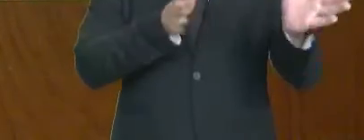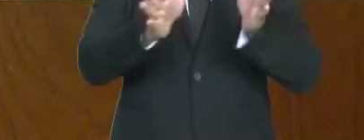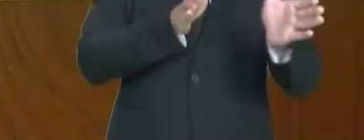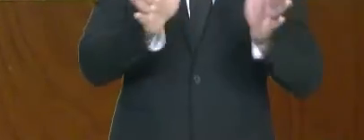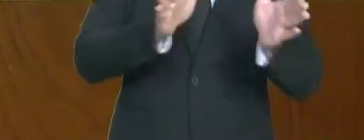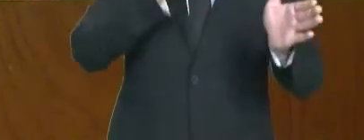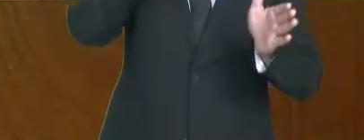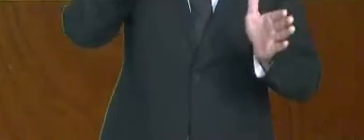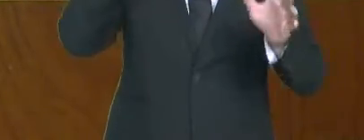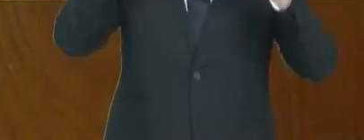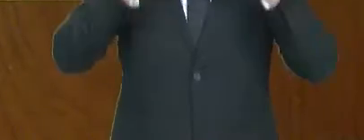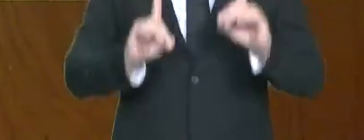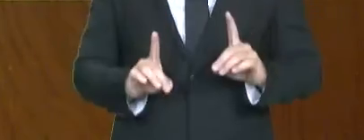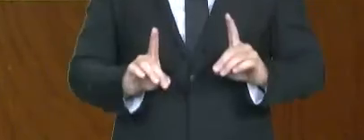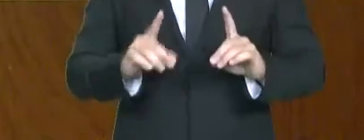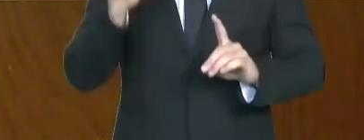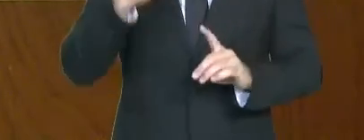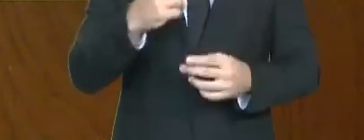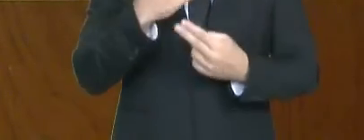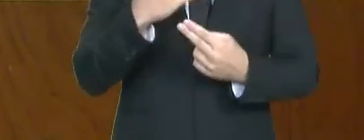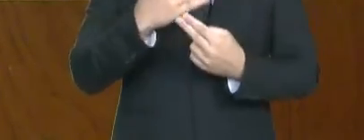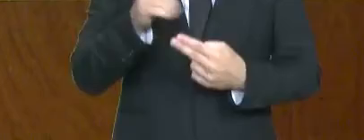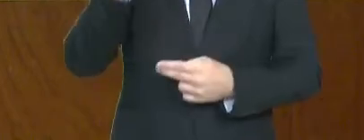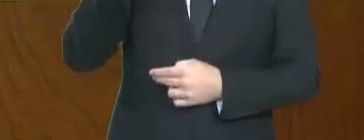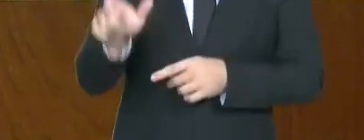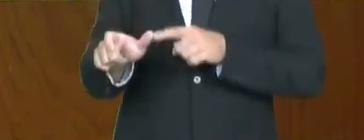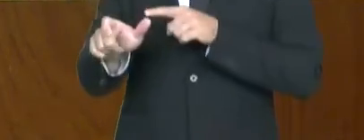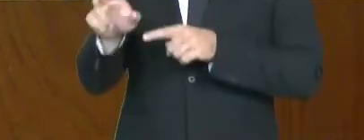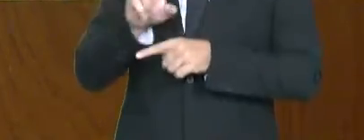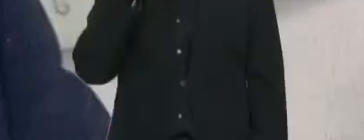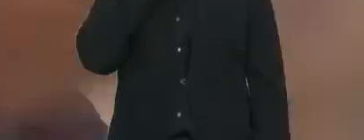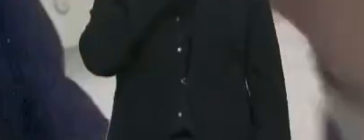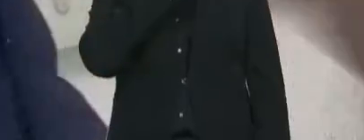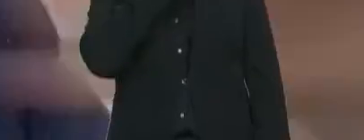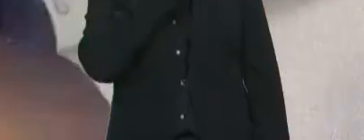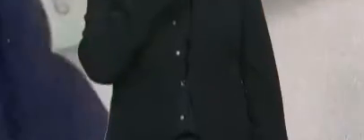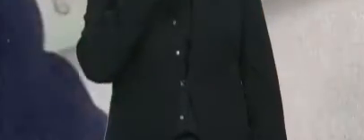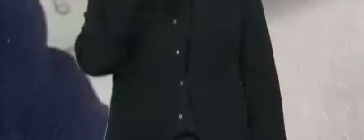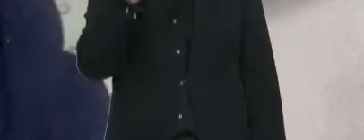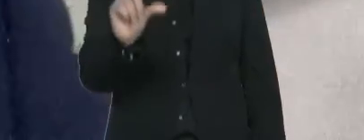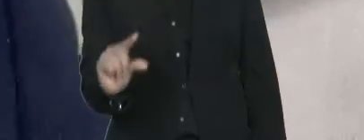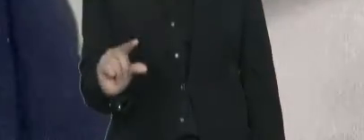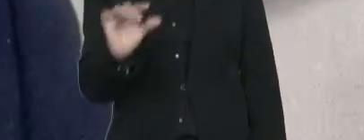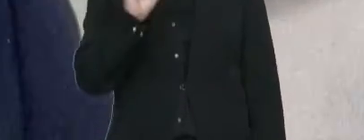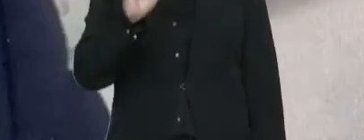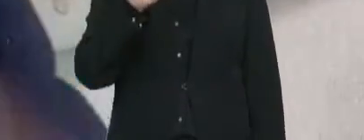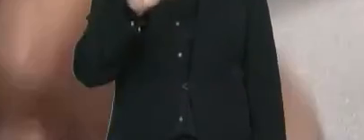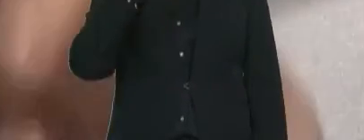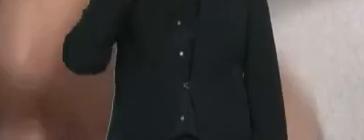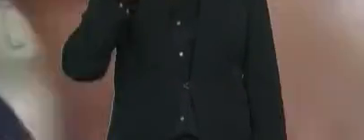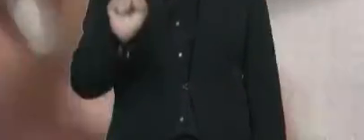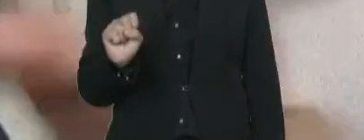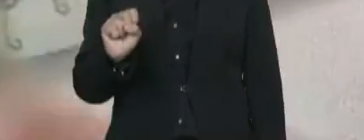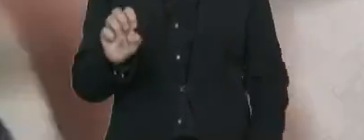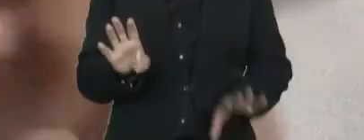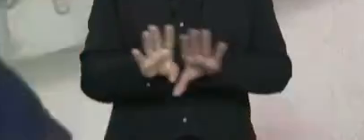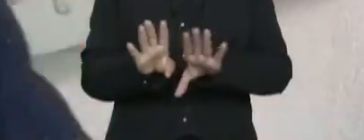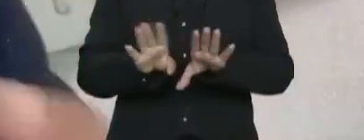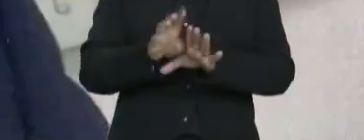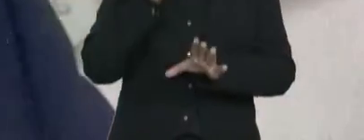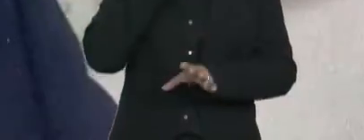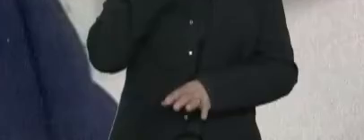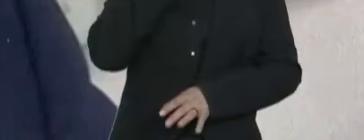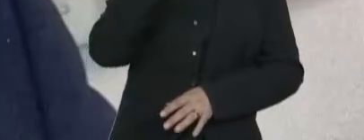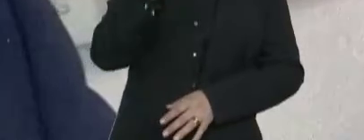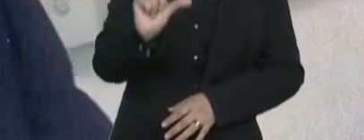das pessoas com deficiência em Timon, que é o senhor Edson Sapateiro. O deputado Wellington do Curso criticou a terceirização